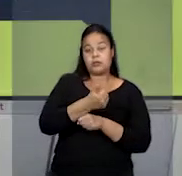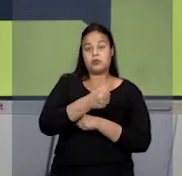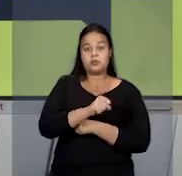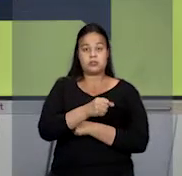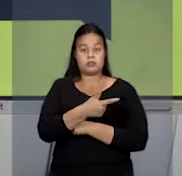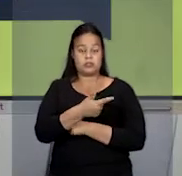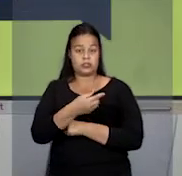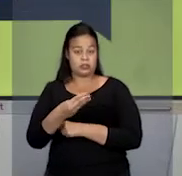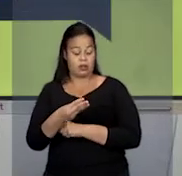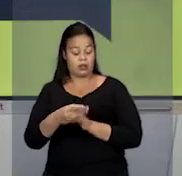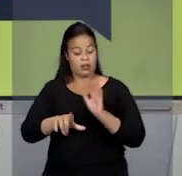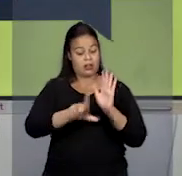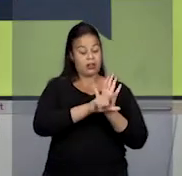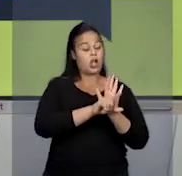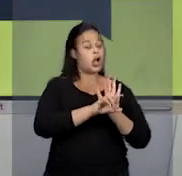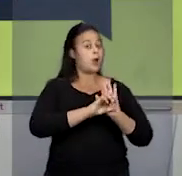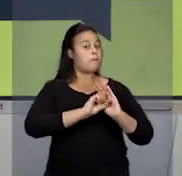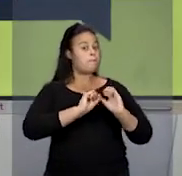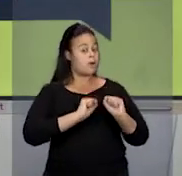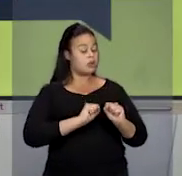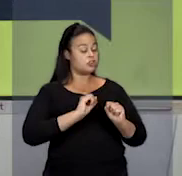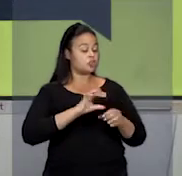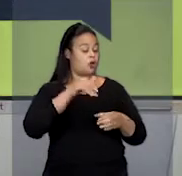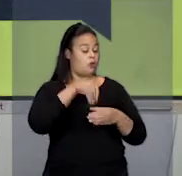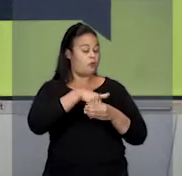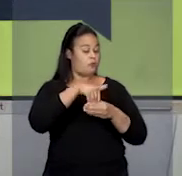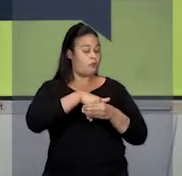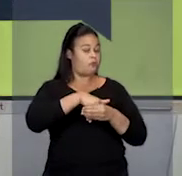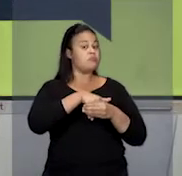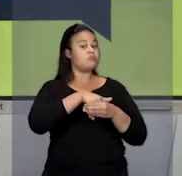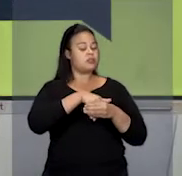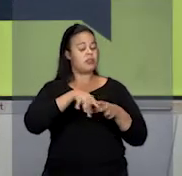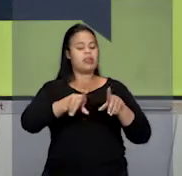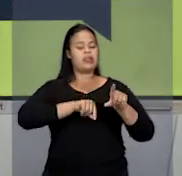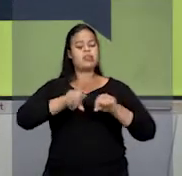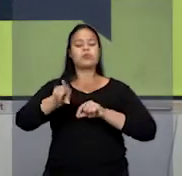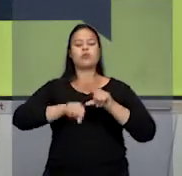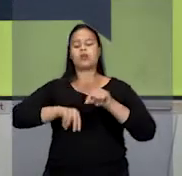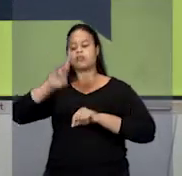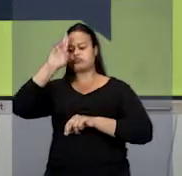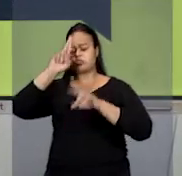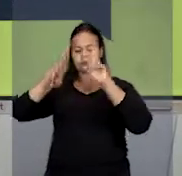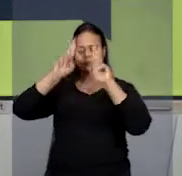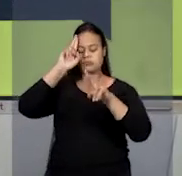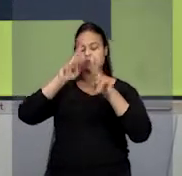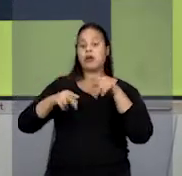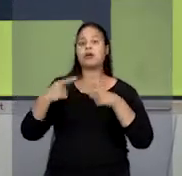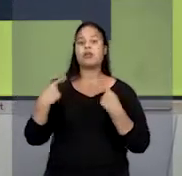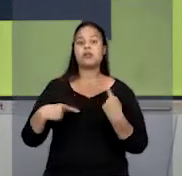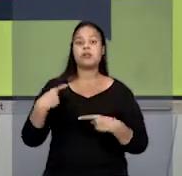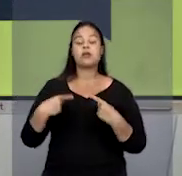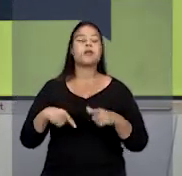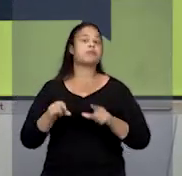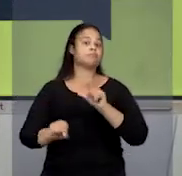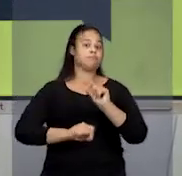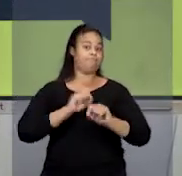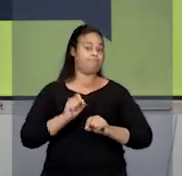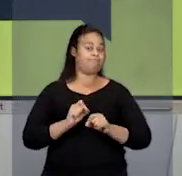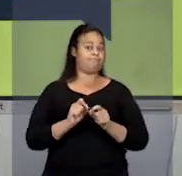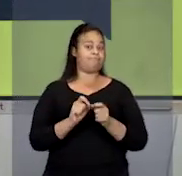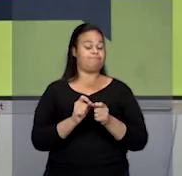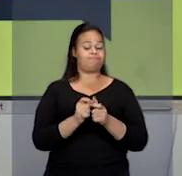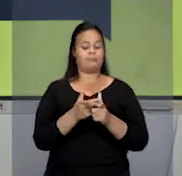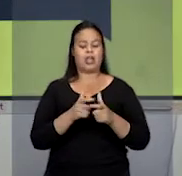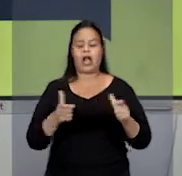Constituição só poderia votar, né, para escolher os representantes políticos quem tivesse uma quantidade